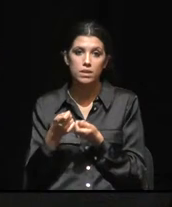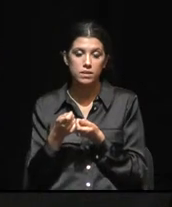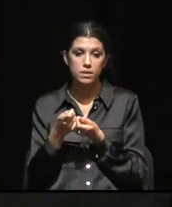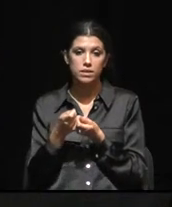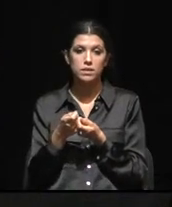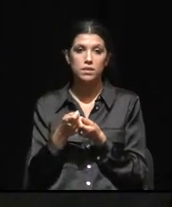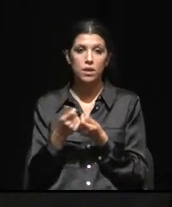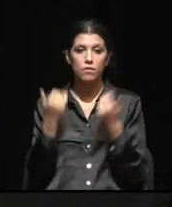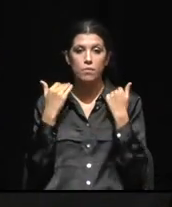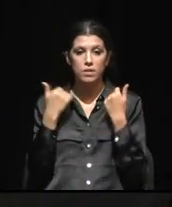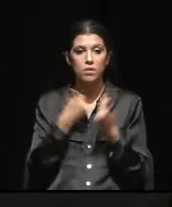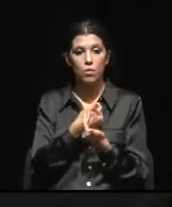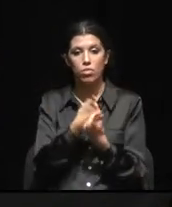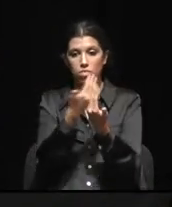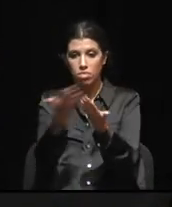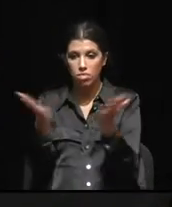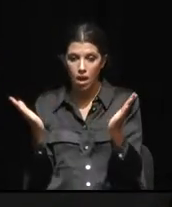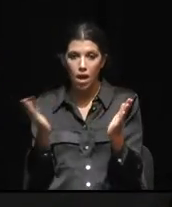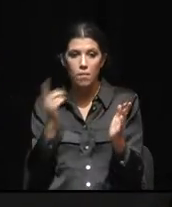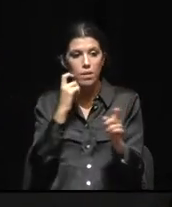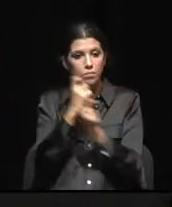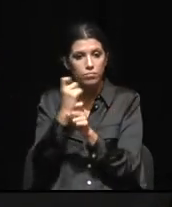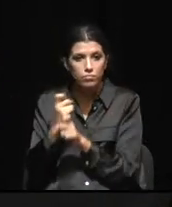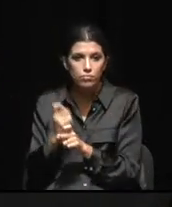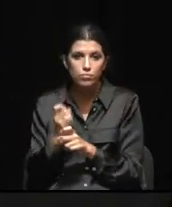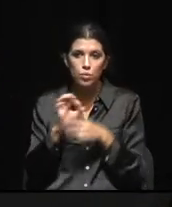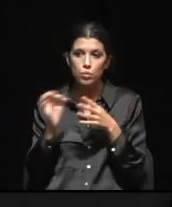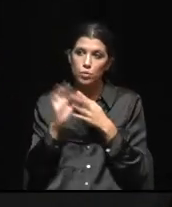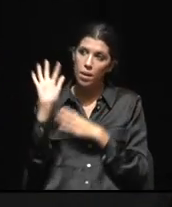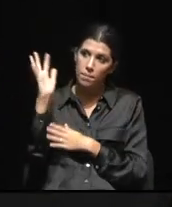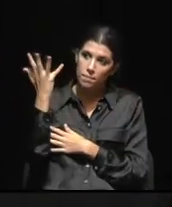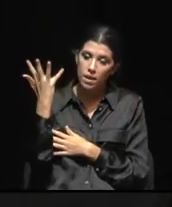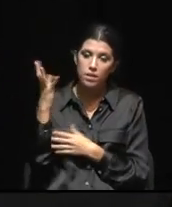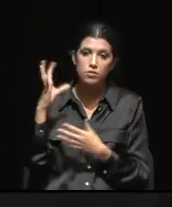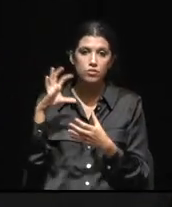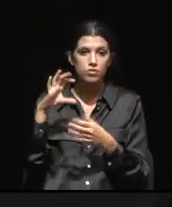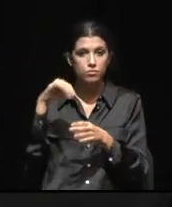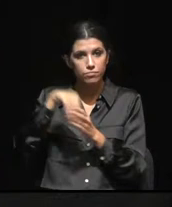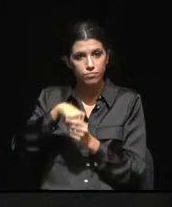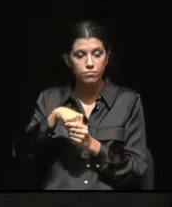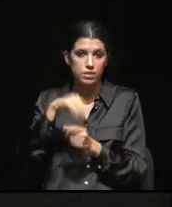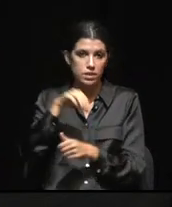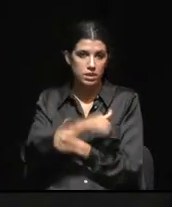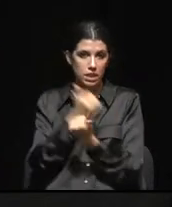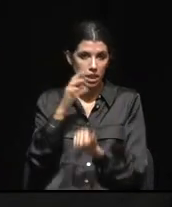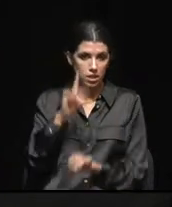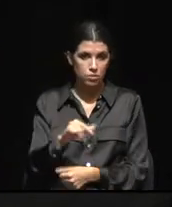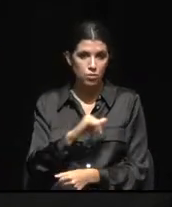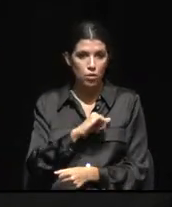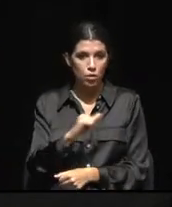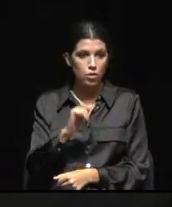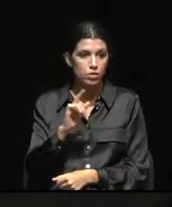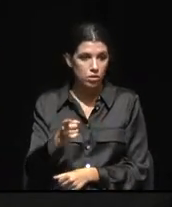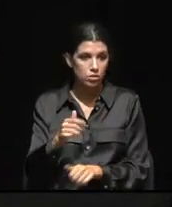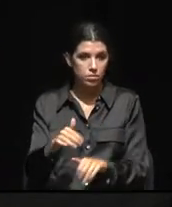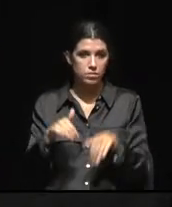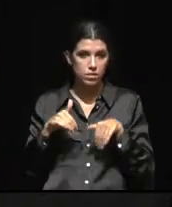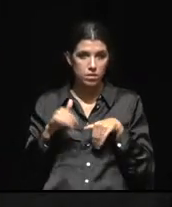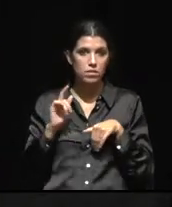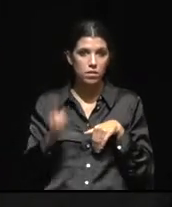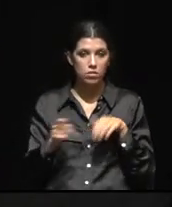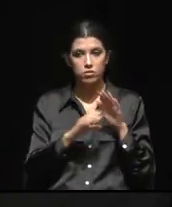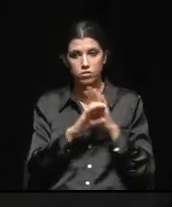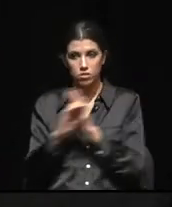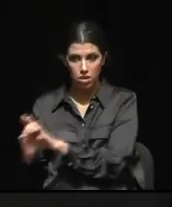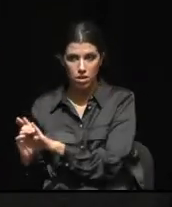fornecimento de dados para monitorização de parâmetros ambientais da cidade de Lisboa quem Vota contra quem se abstém